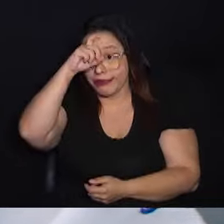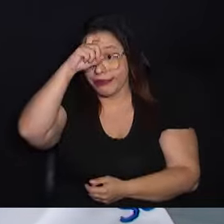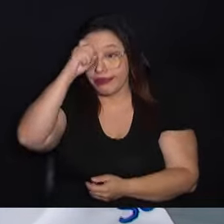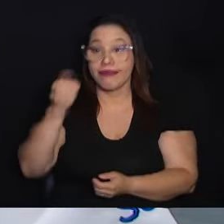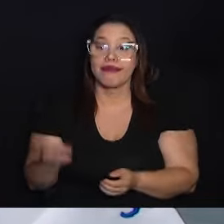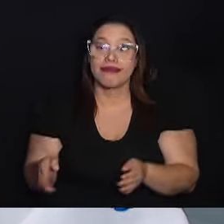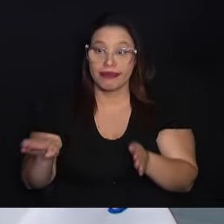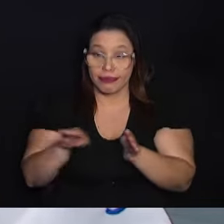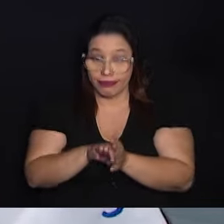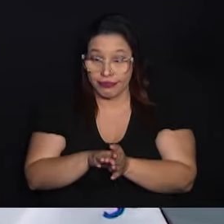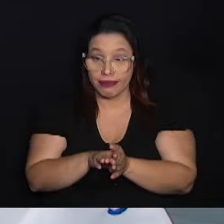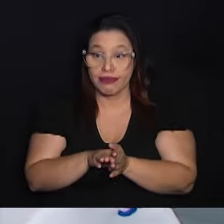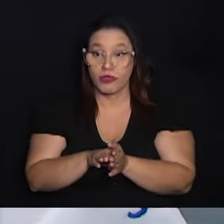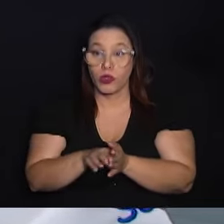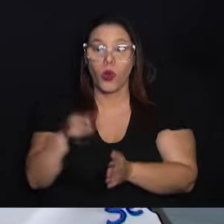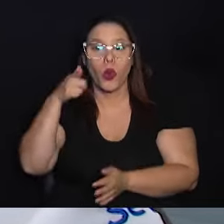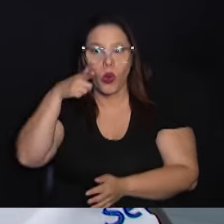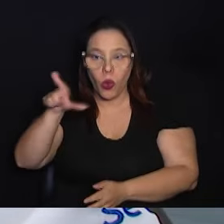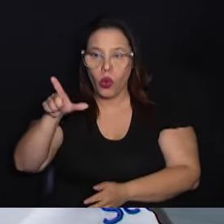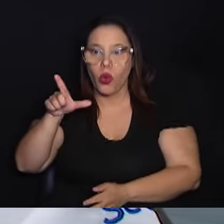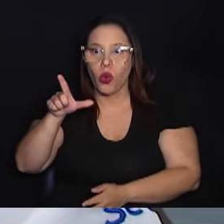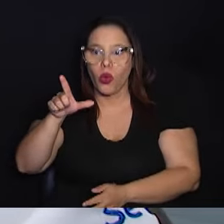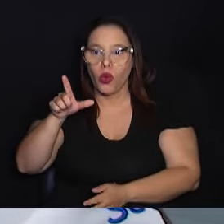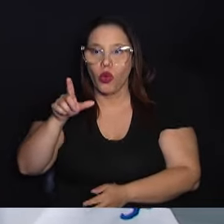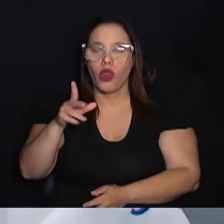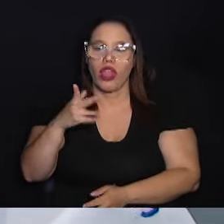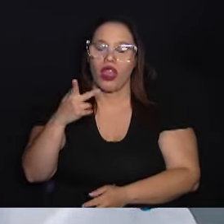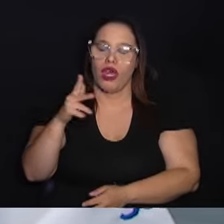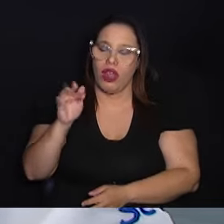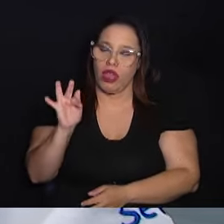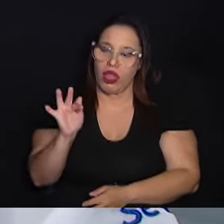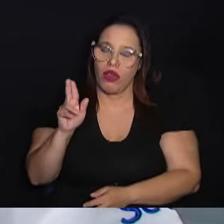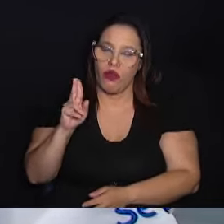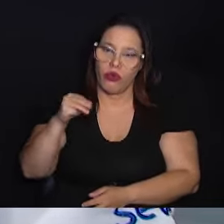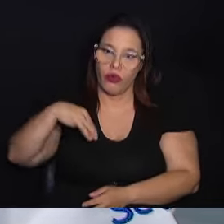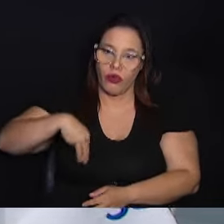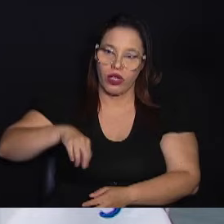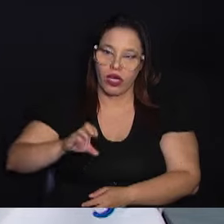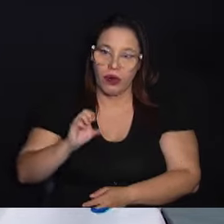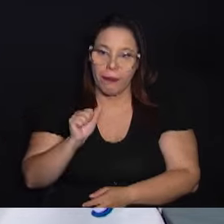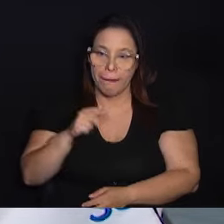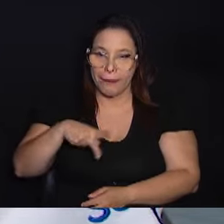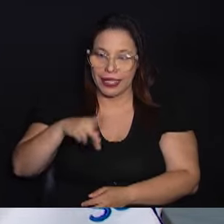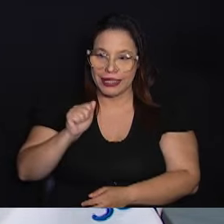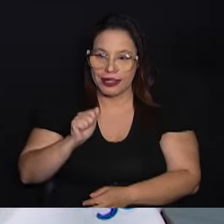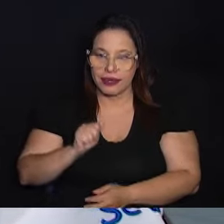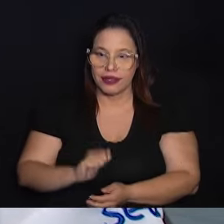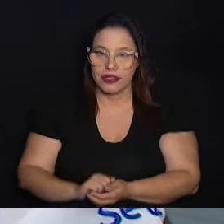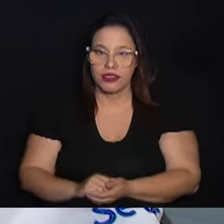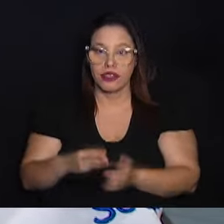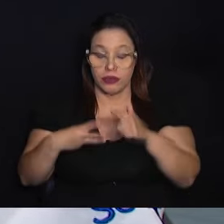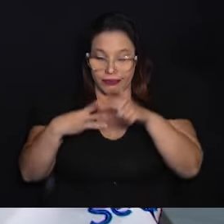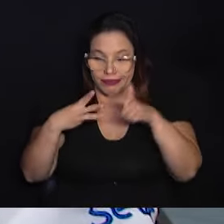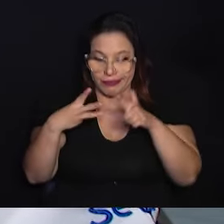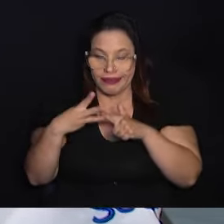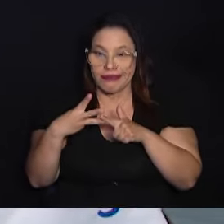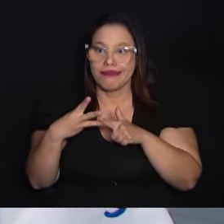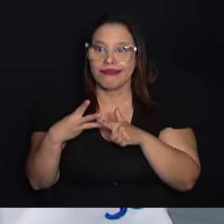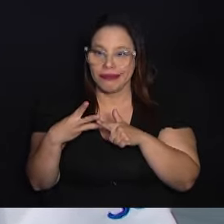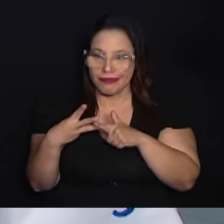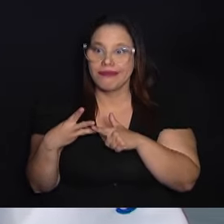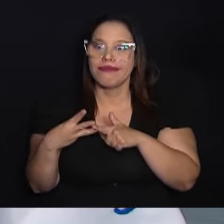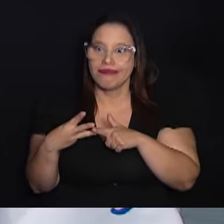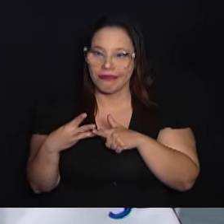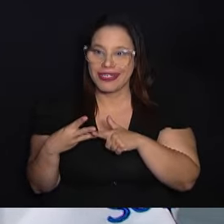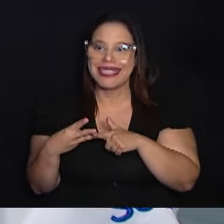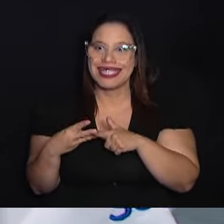conhecimento na área de hospitalar, onde eu atuo atualmente. Consegui passar no edital da Funcamp, com a nota 8, e